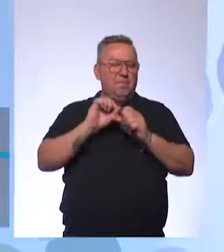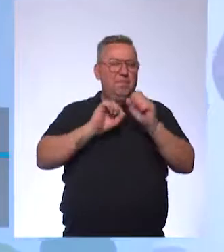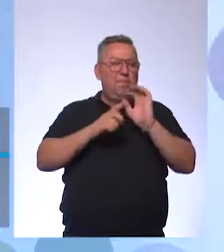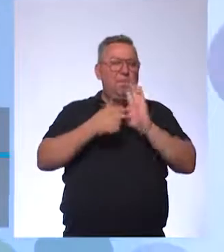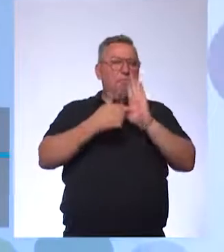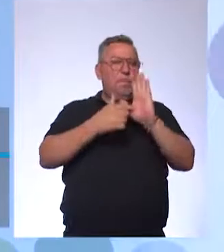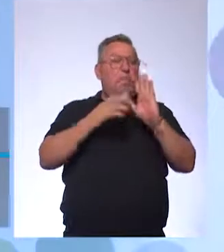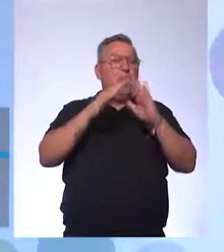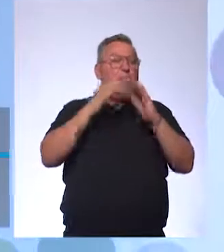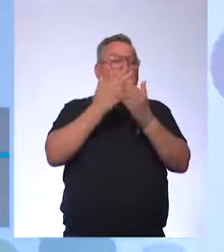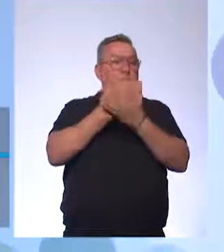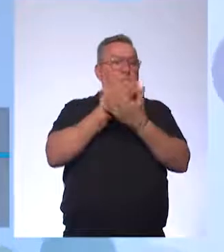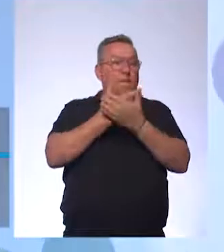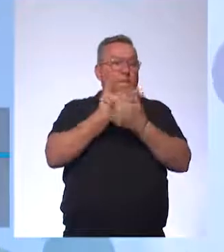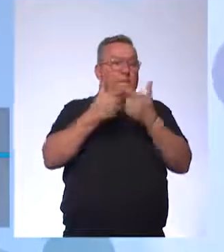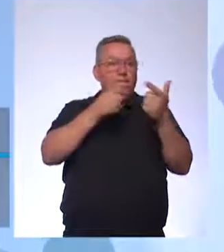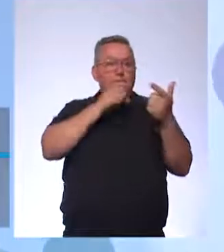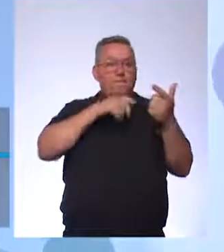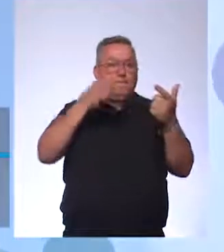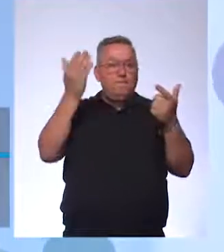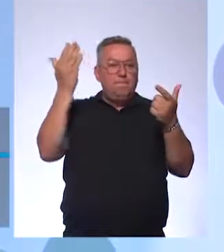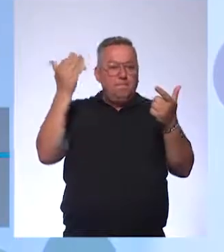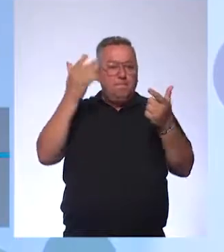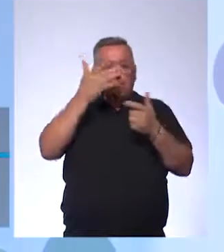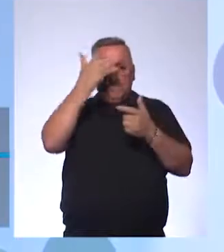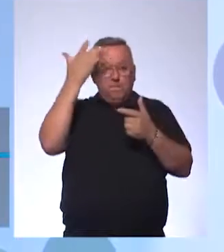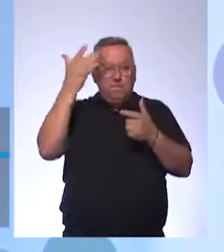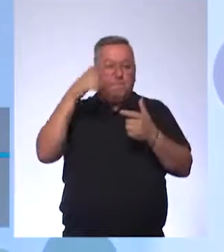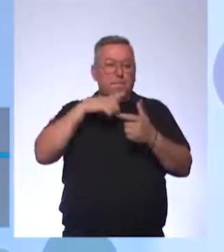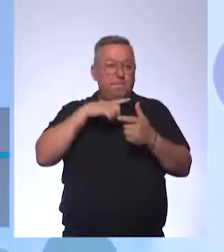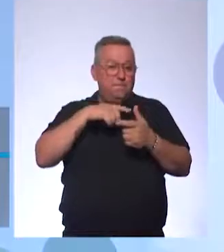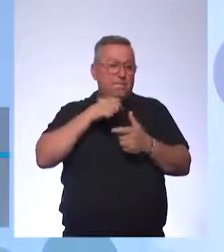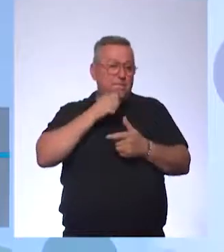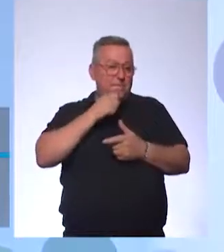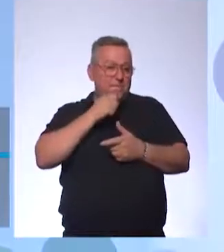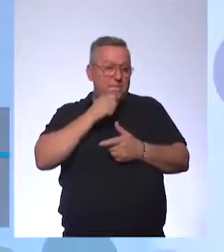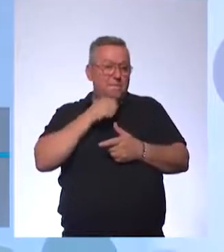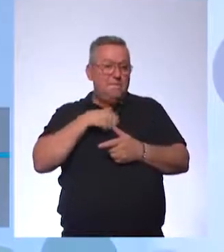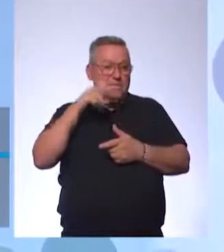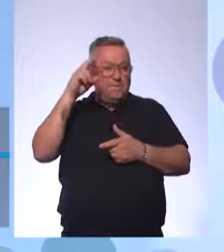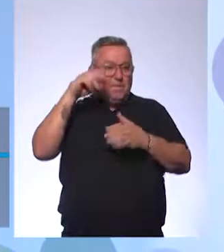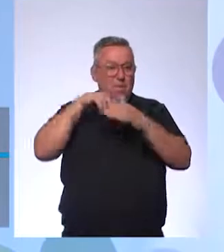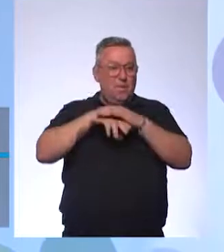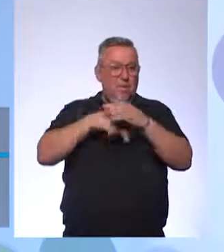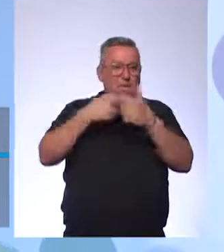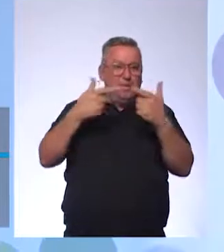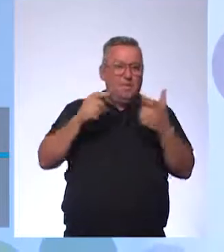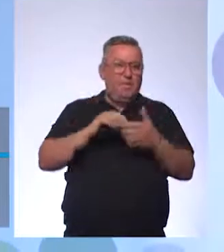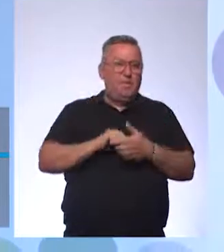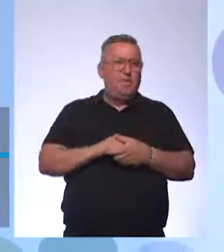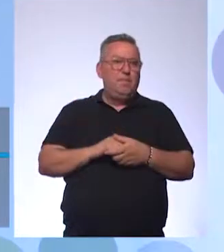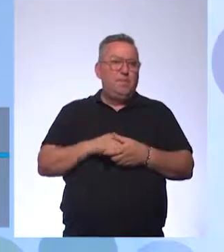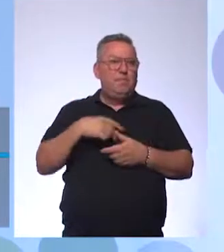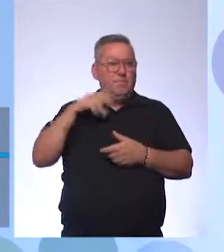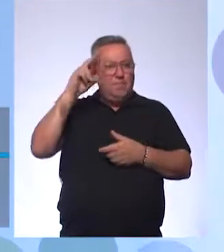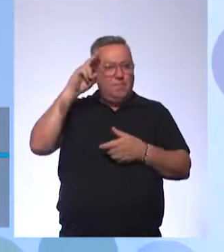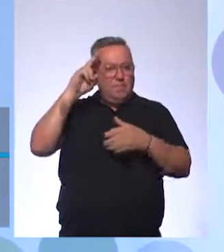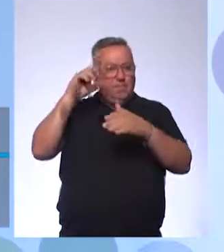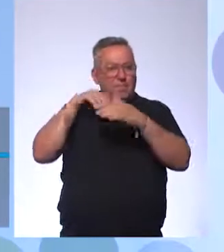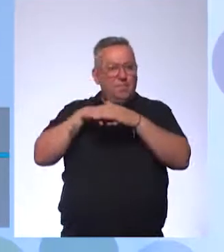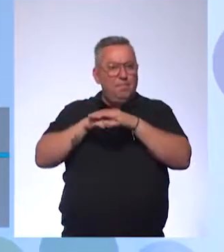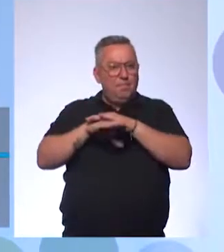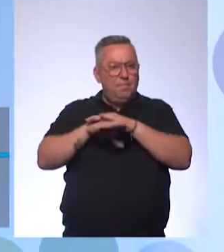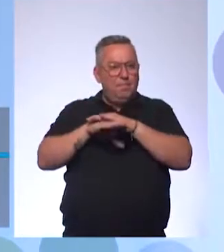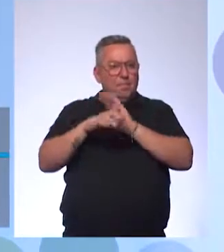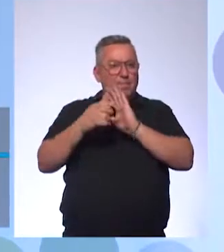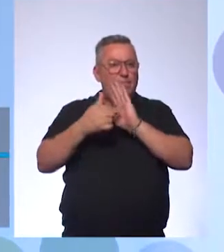na escola de objetos antigos, tem muita gente que ainda tem aí relíquias em casa. Isso é uma relíquia histórica, tem que ser guardado